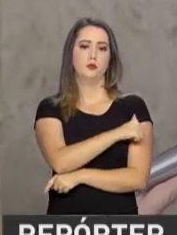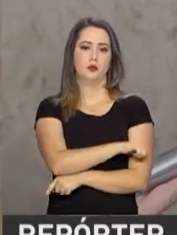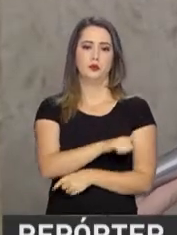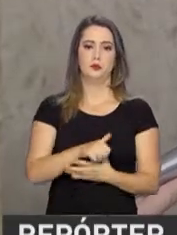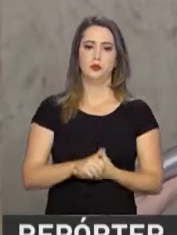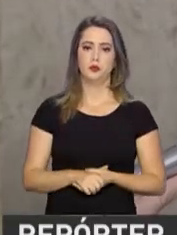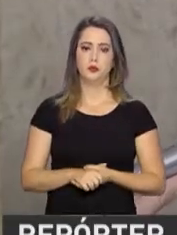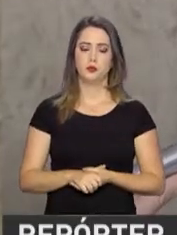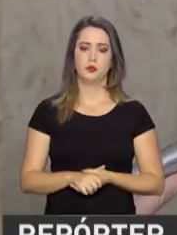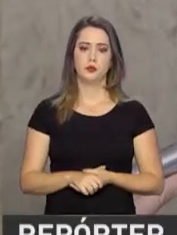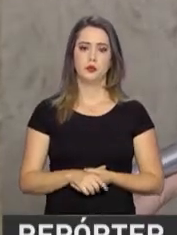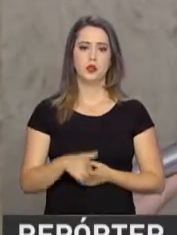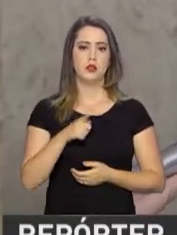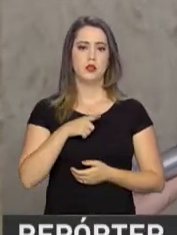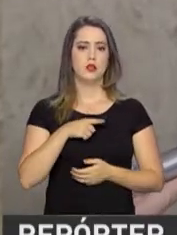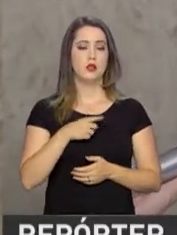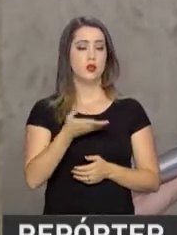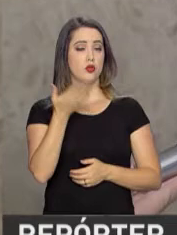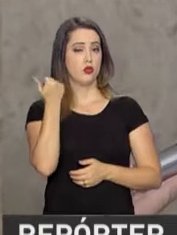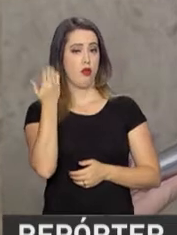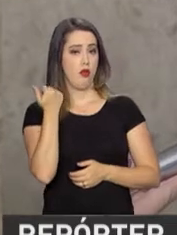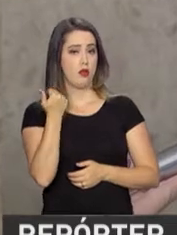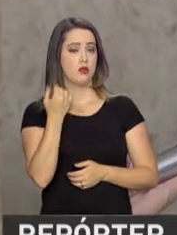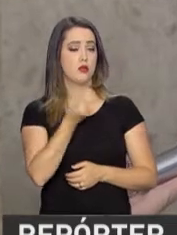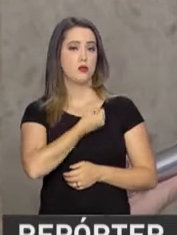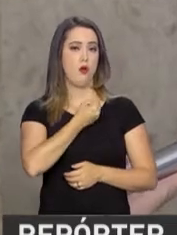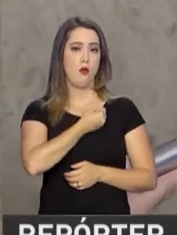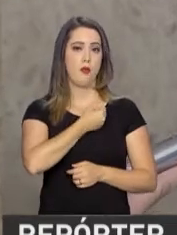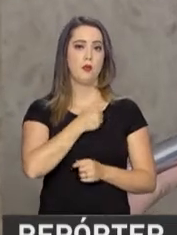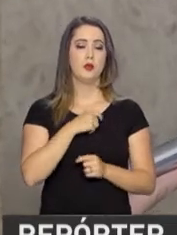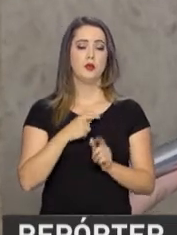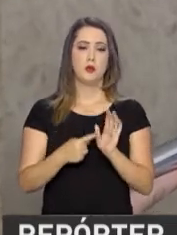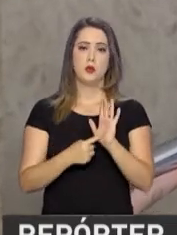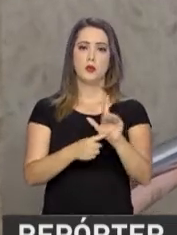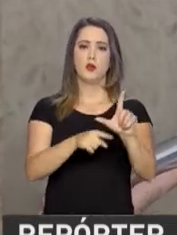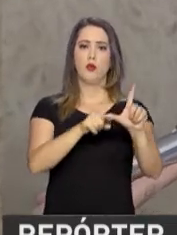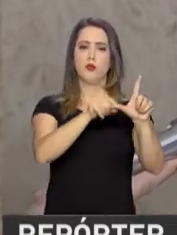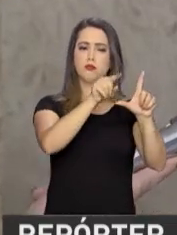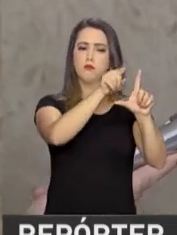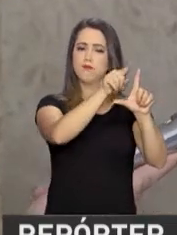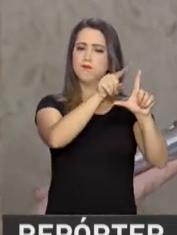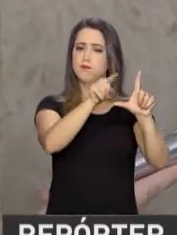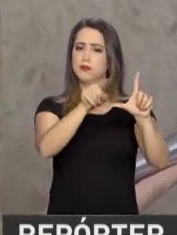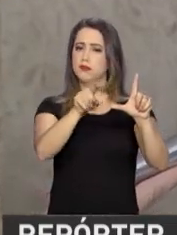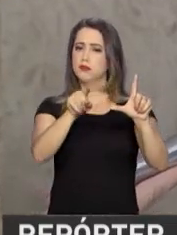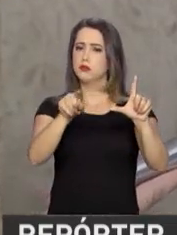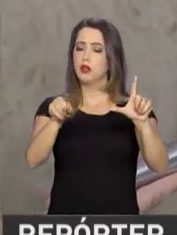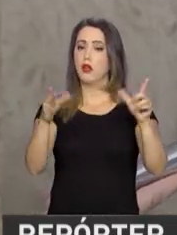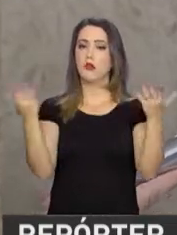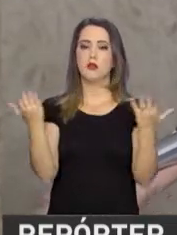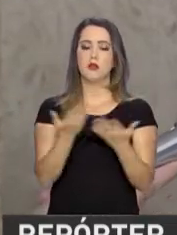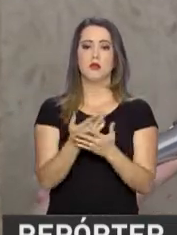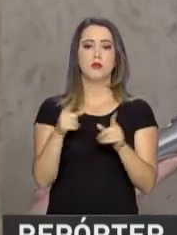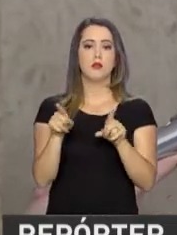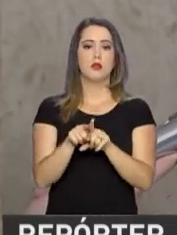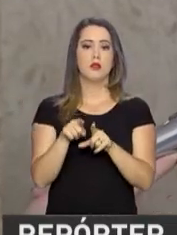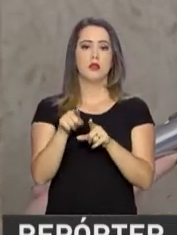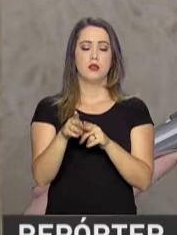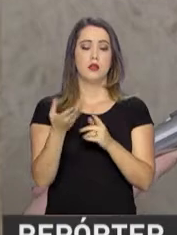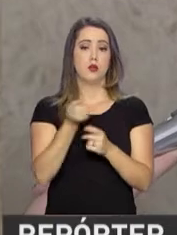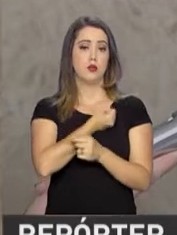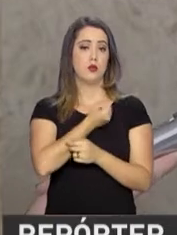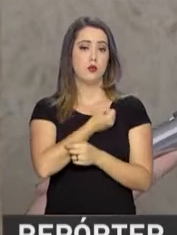os números anteriores indicavam a redução da velocidade do crescimento agora a fora a questão dos